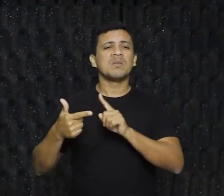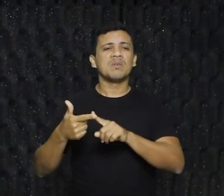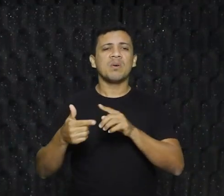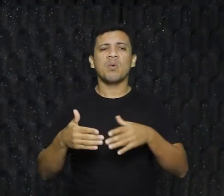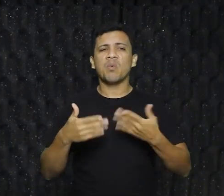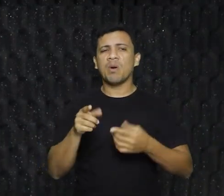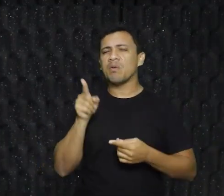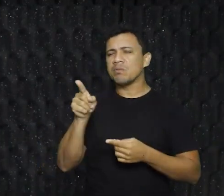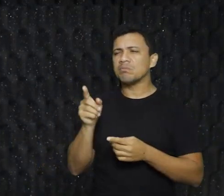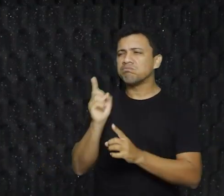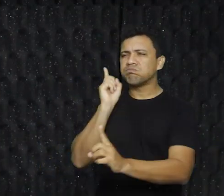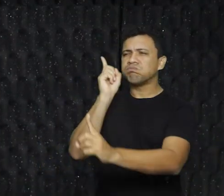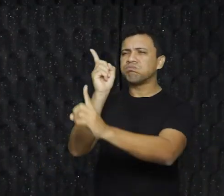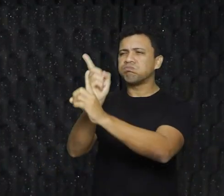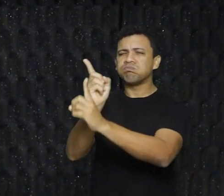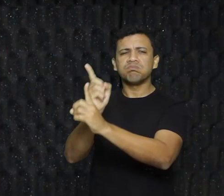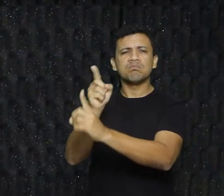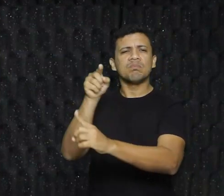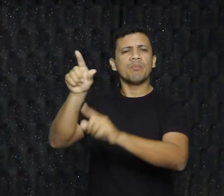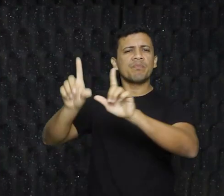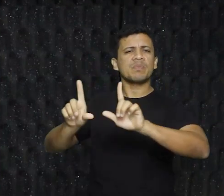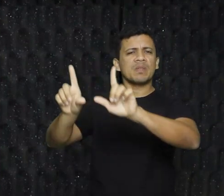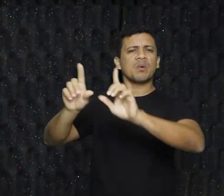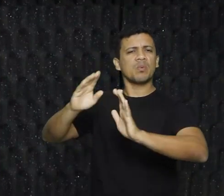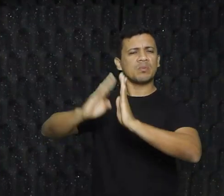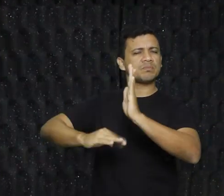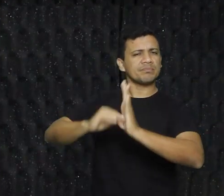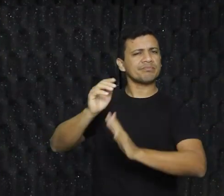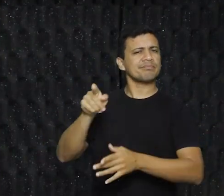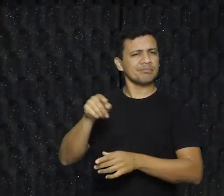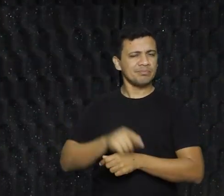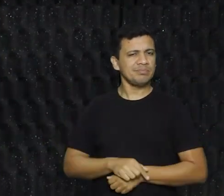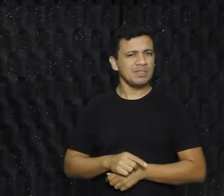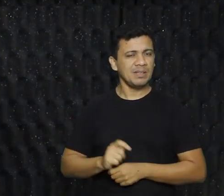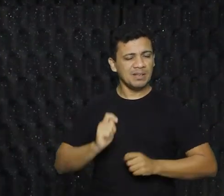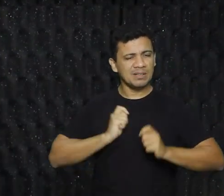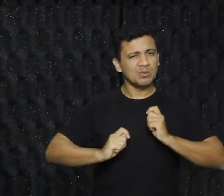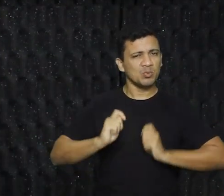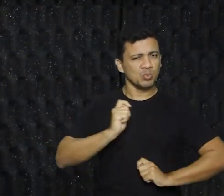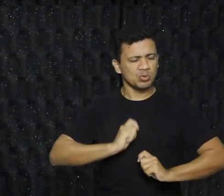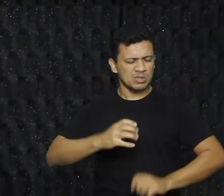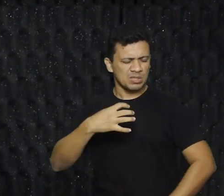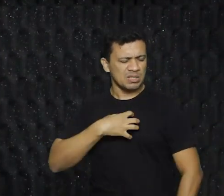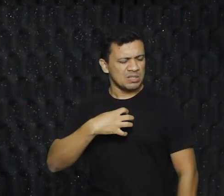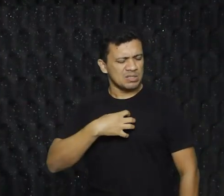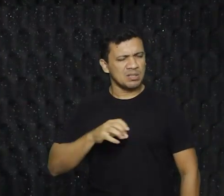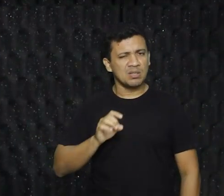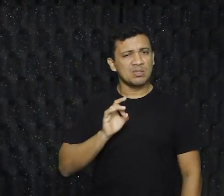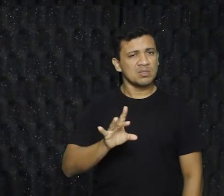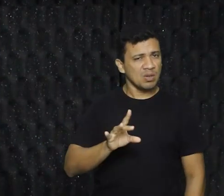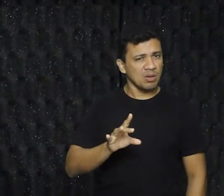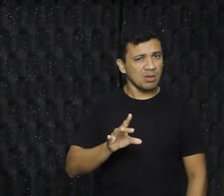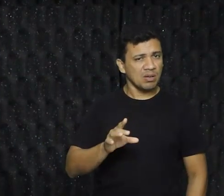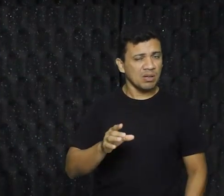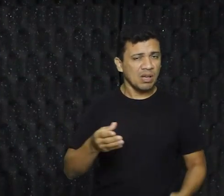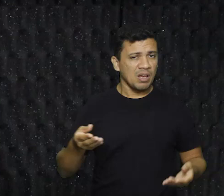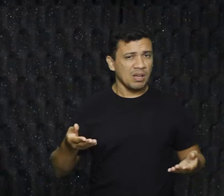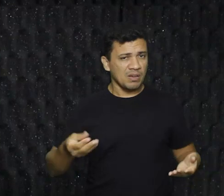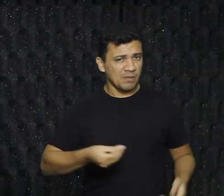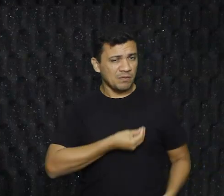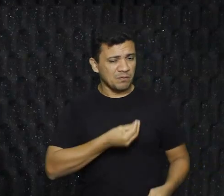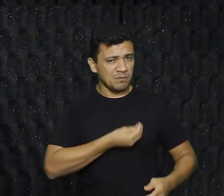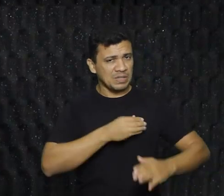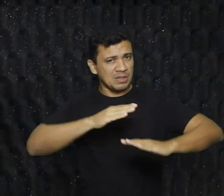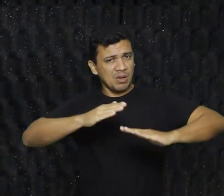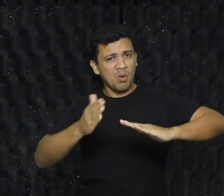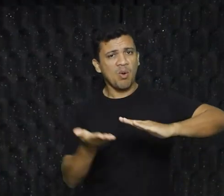você se identifica no quadro? Será que essa angústia e solidão do contemporâneo, ela não